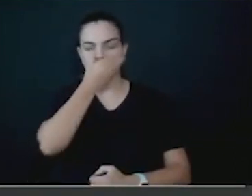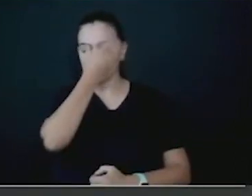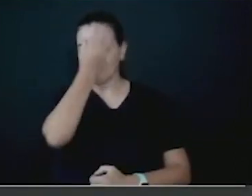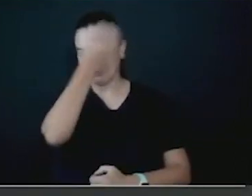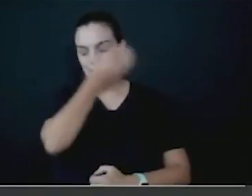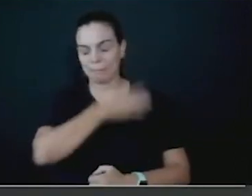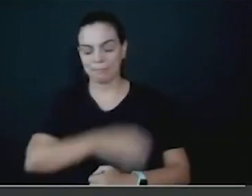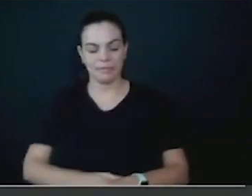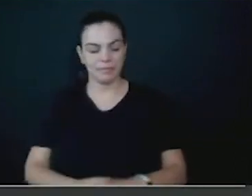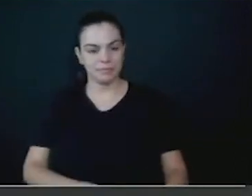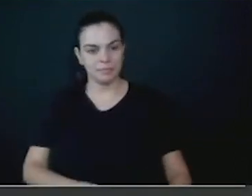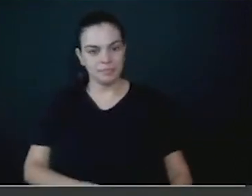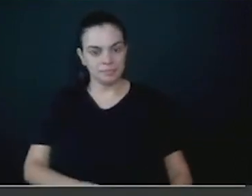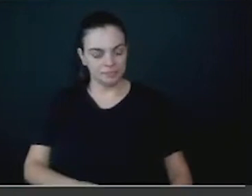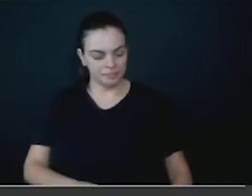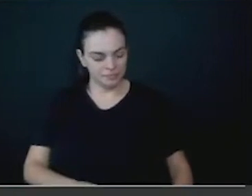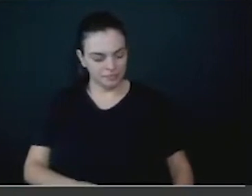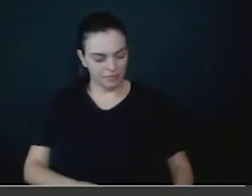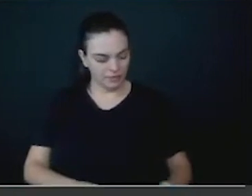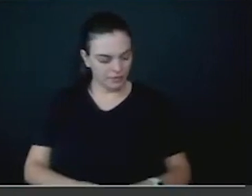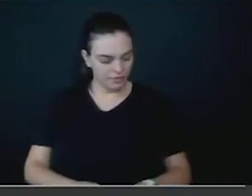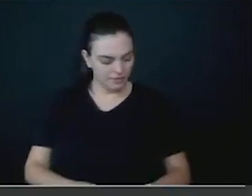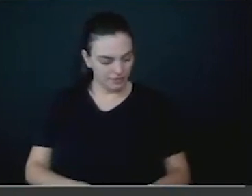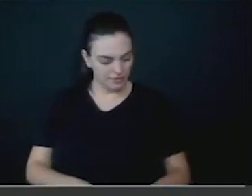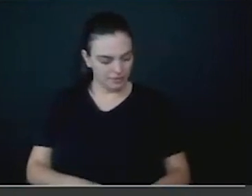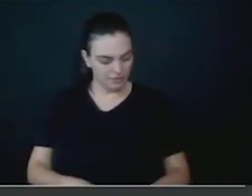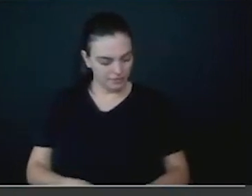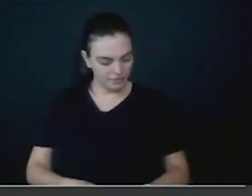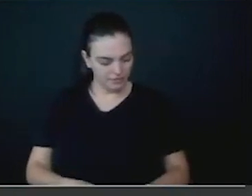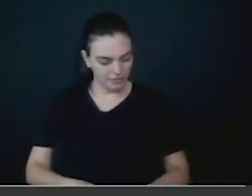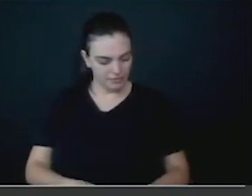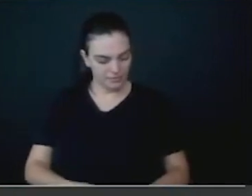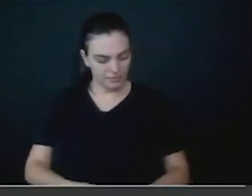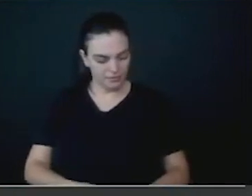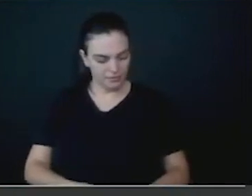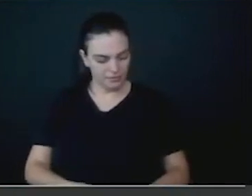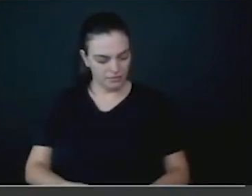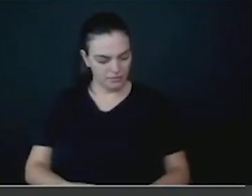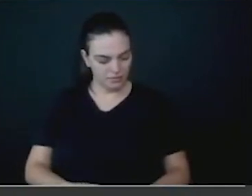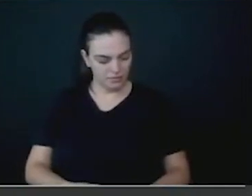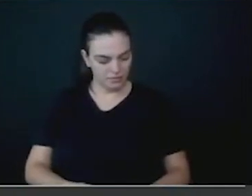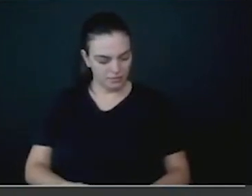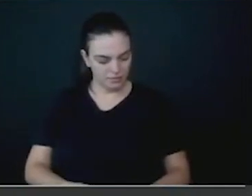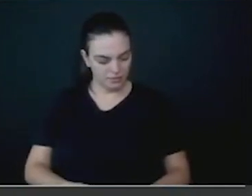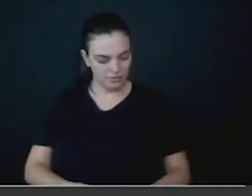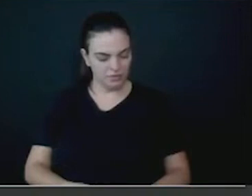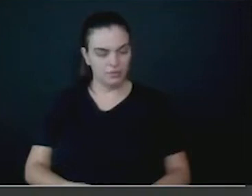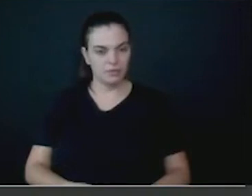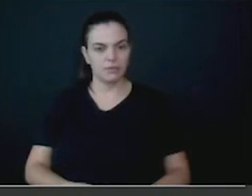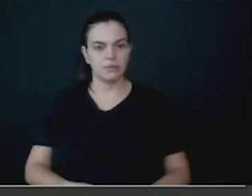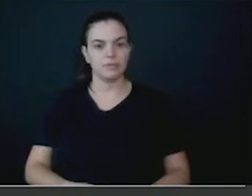Enfim, finalizamos as metas do Nova Curitiba. Os indicadores é a emissão de gases do efeito estufa, que estão sendo